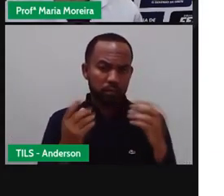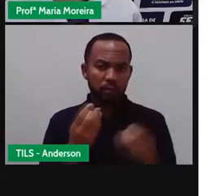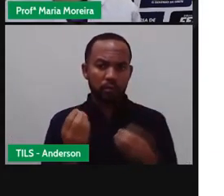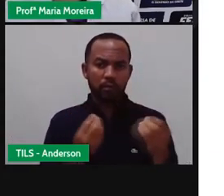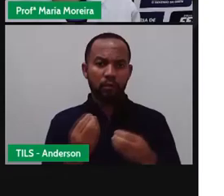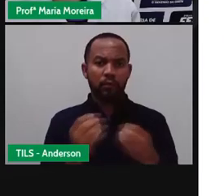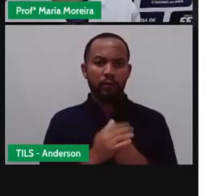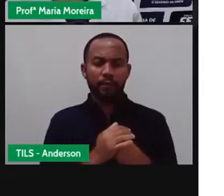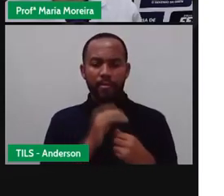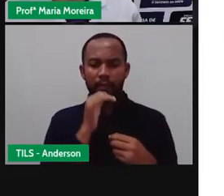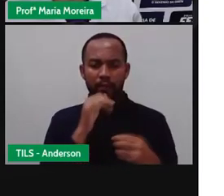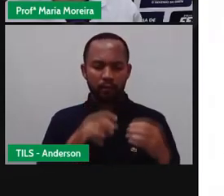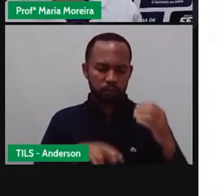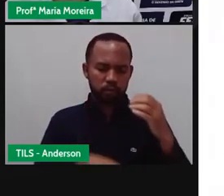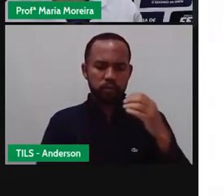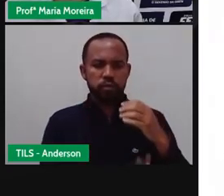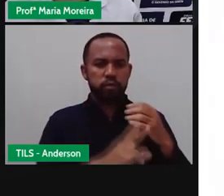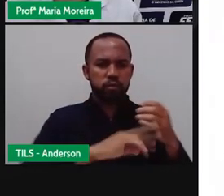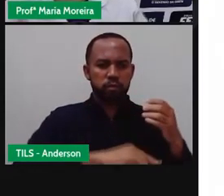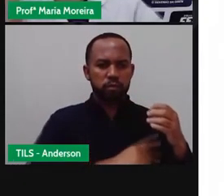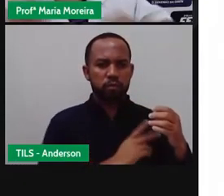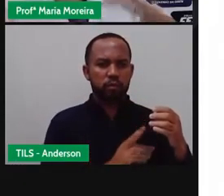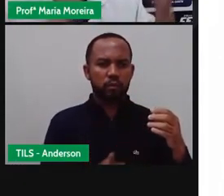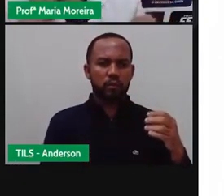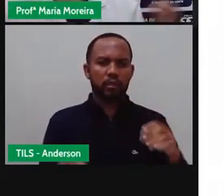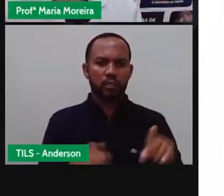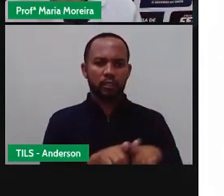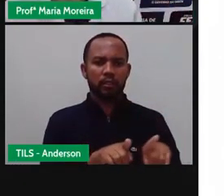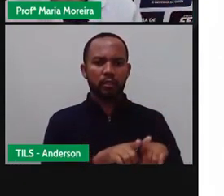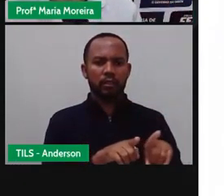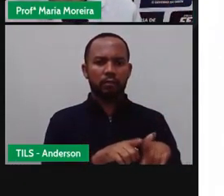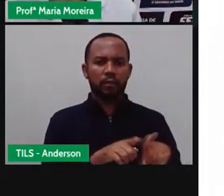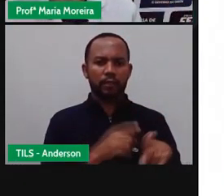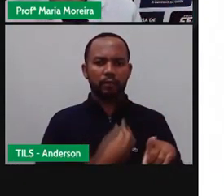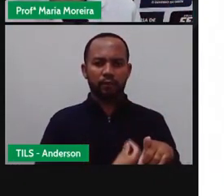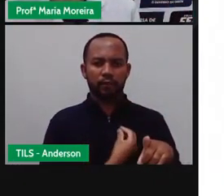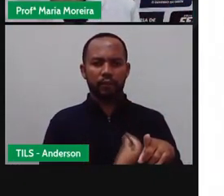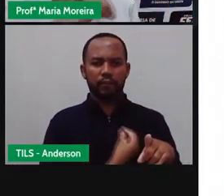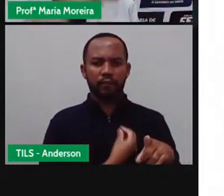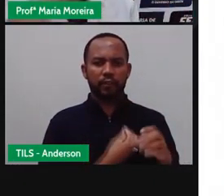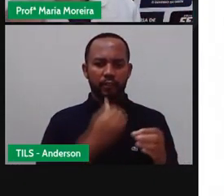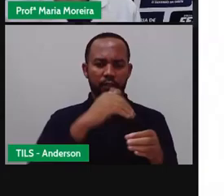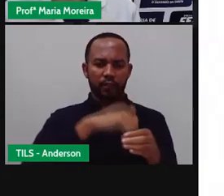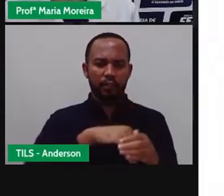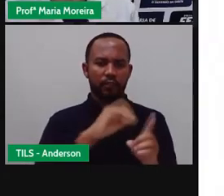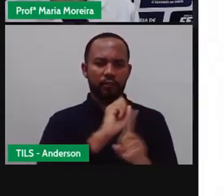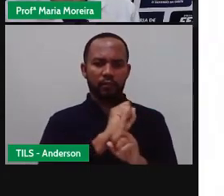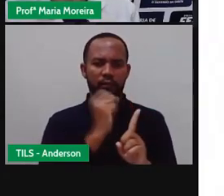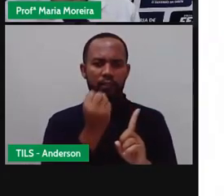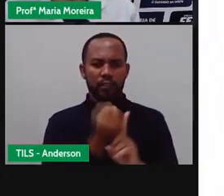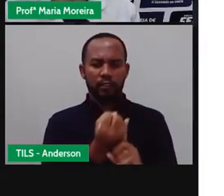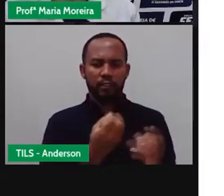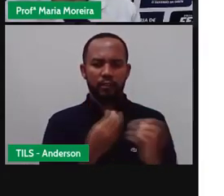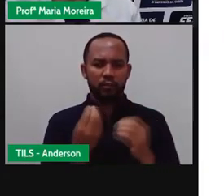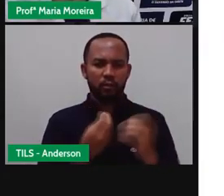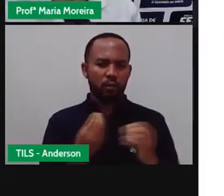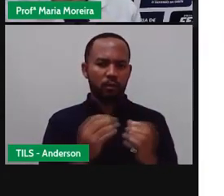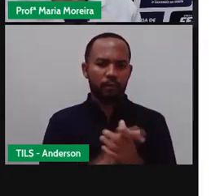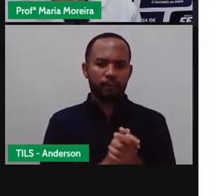é complexo, né? E como as formigas, elas vivem aí em sociedade com as tarefas o quê?